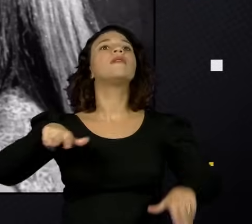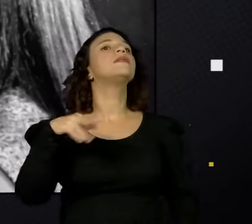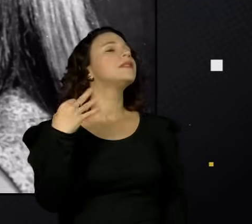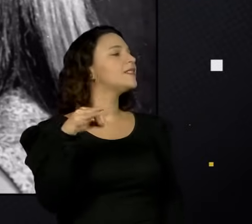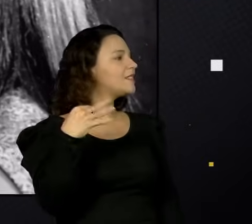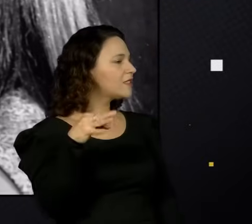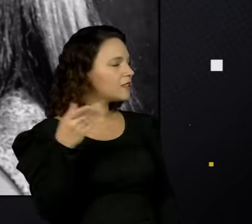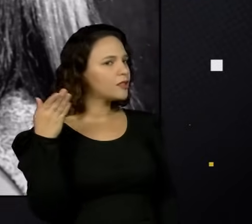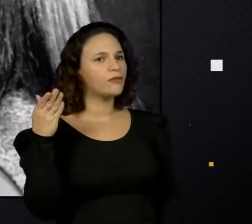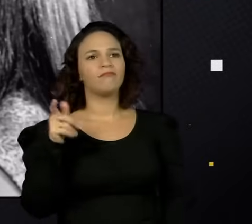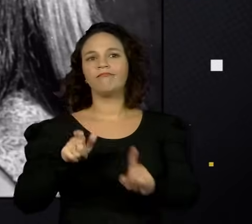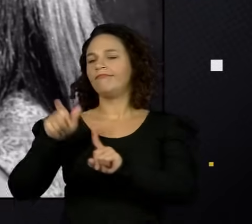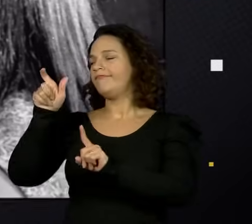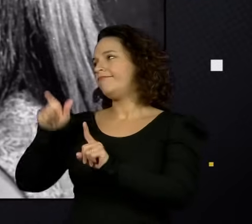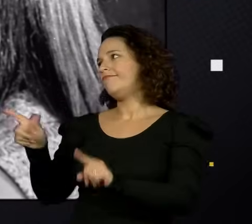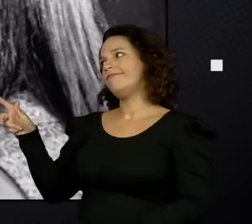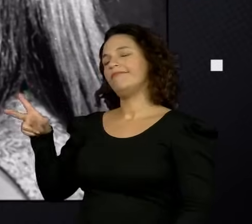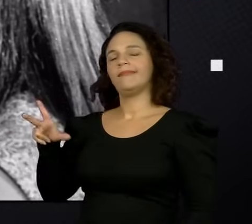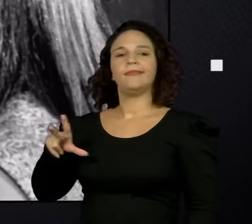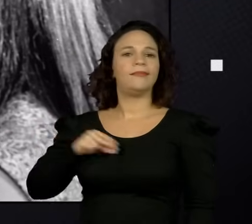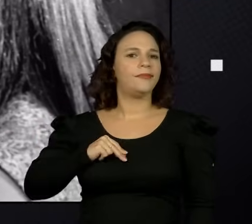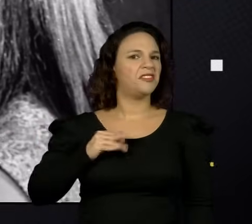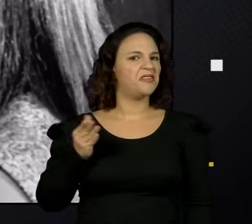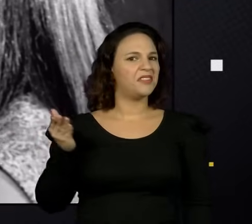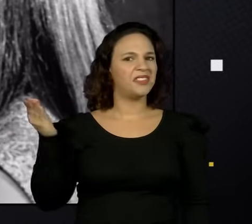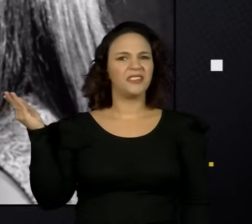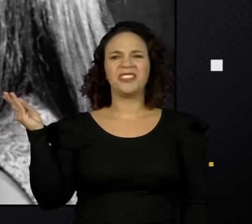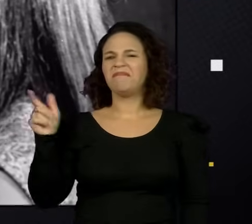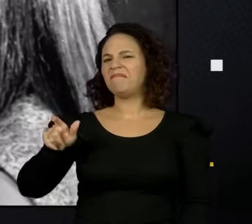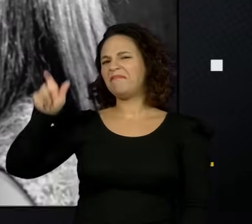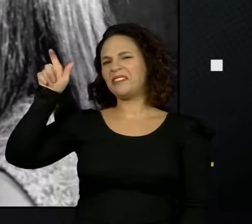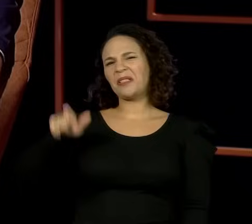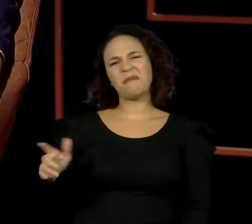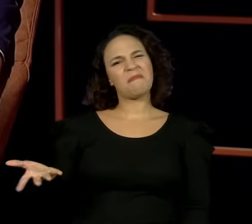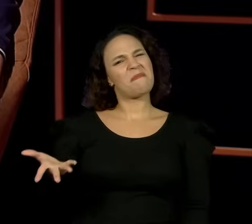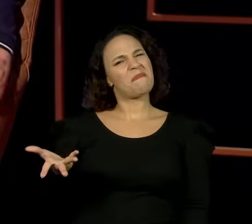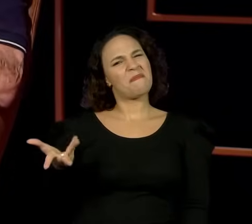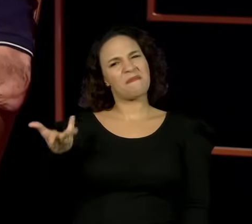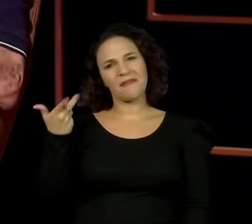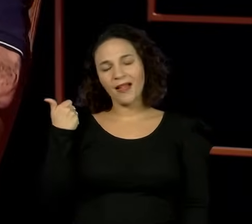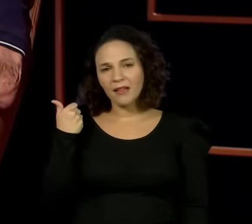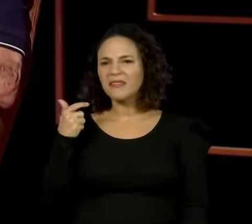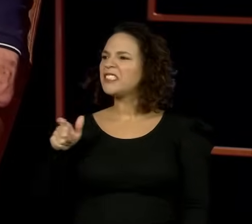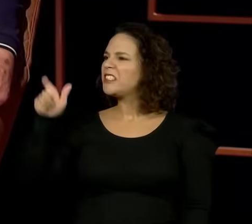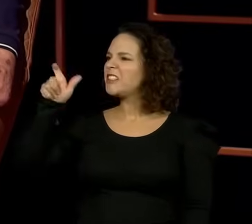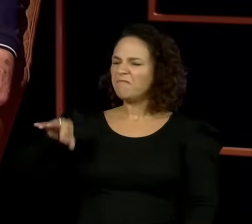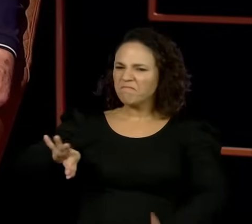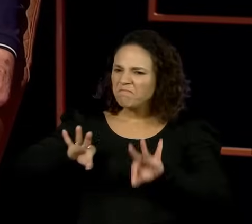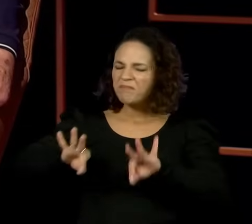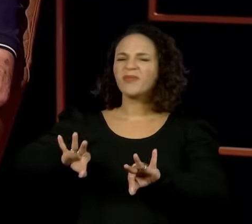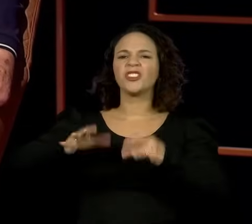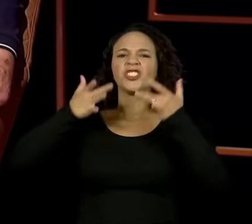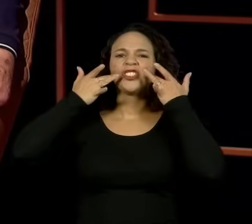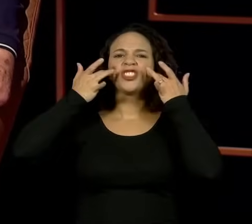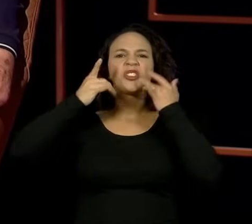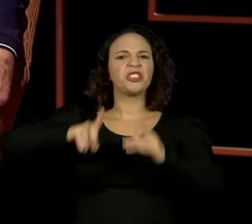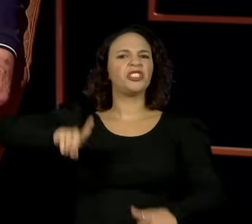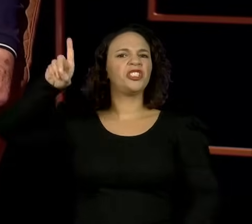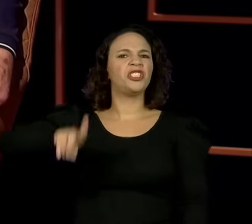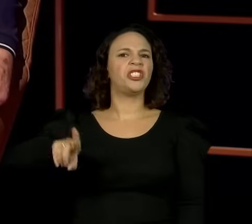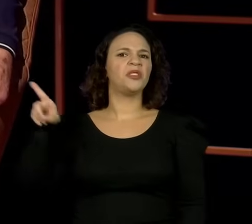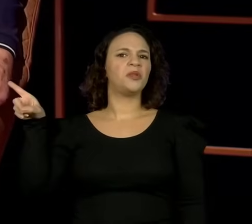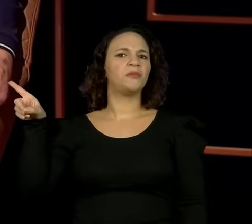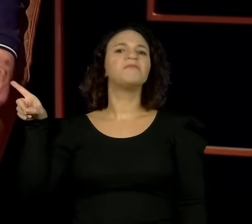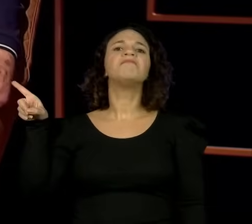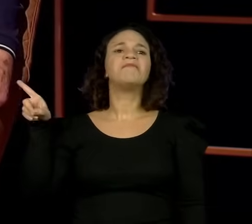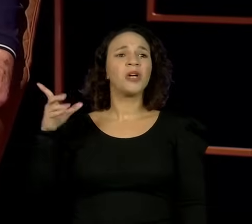Com Antunes, que, meu Deus, que pessoa maravilhosa. Aquilo era diretor de teatro.